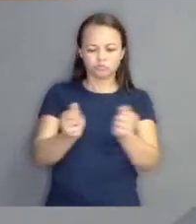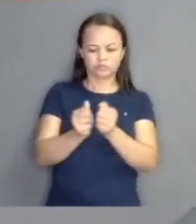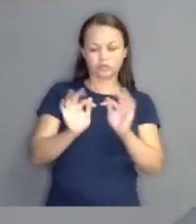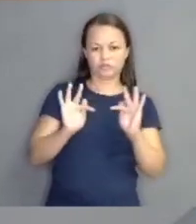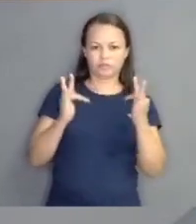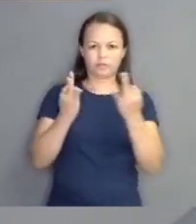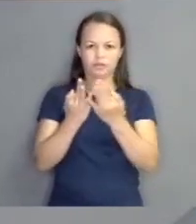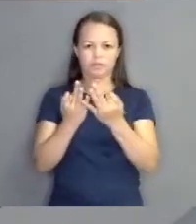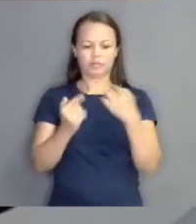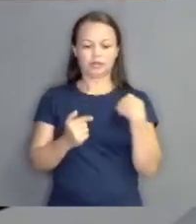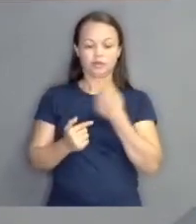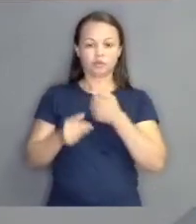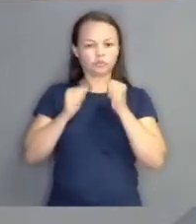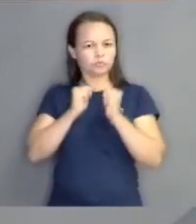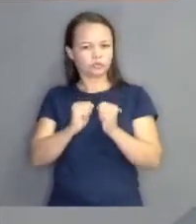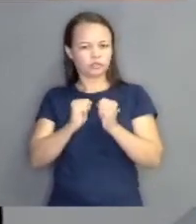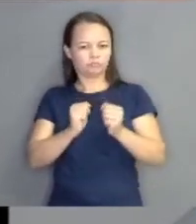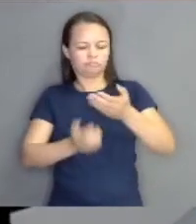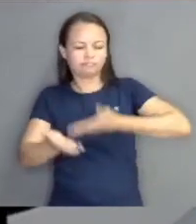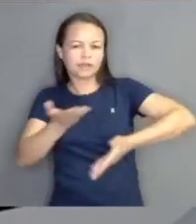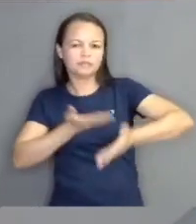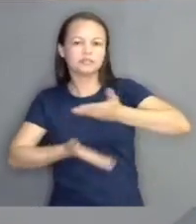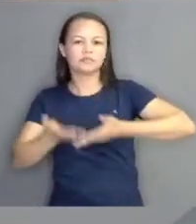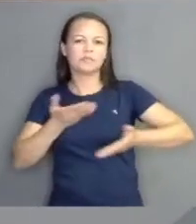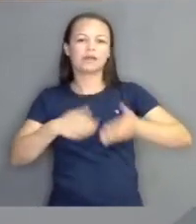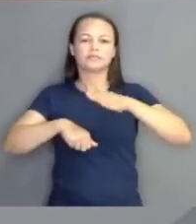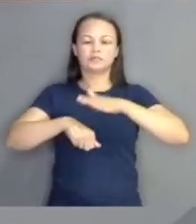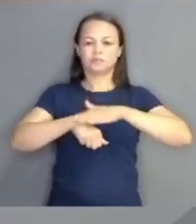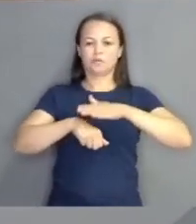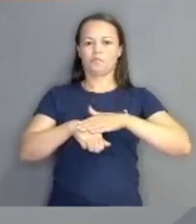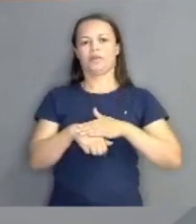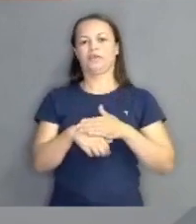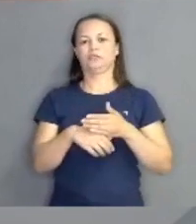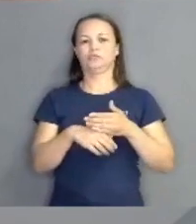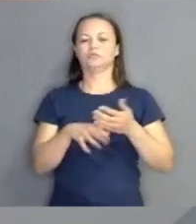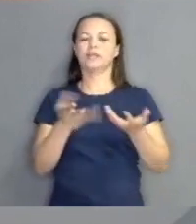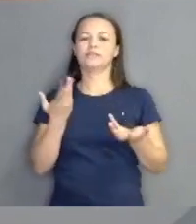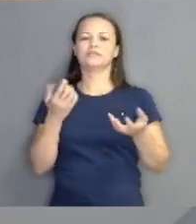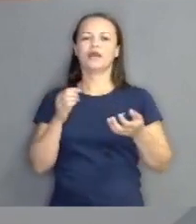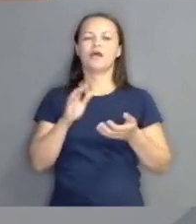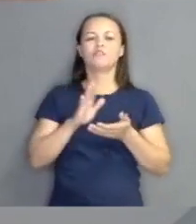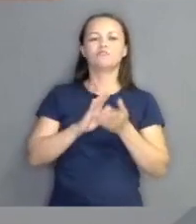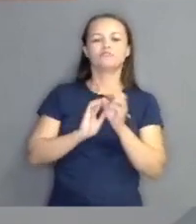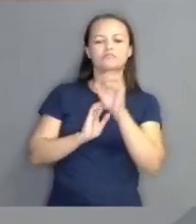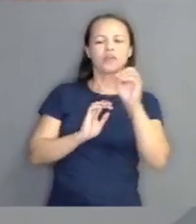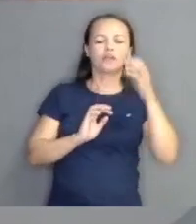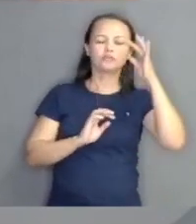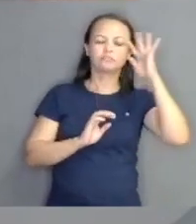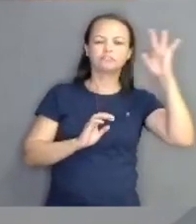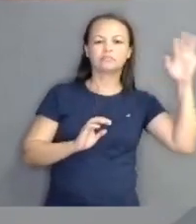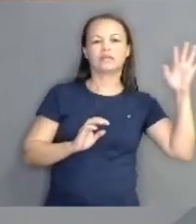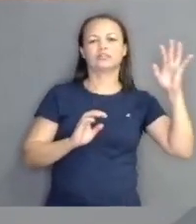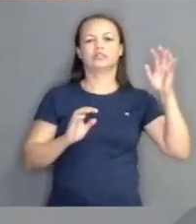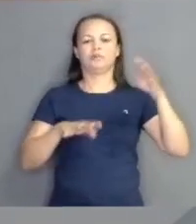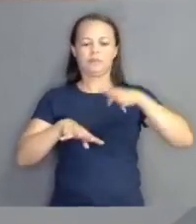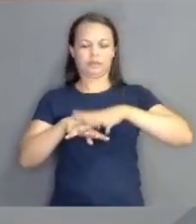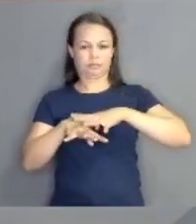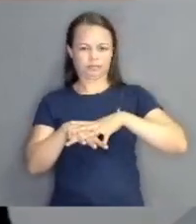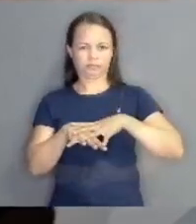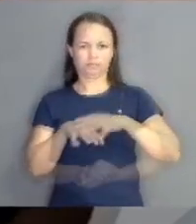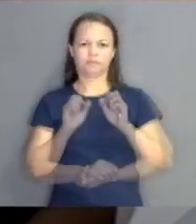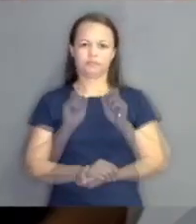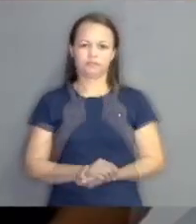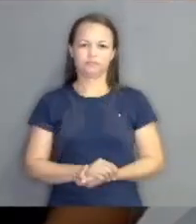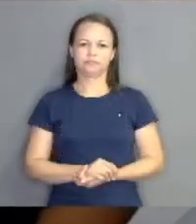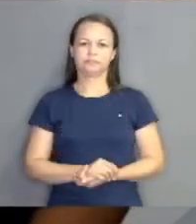possa participar, todo mundo aí, desse momento, dessa viagem fantástica pelo mundo da matemática, ok?